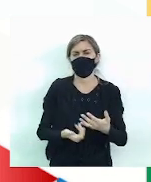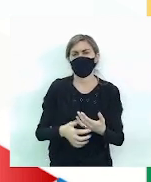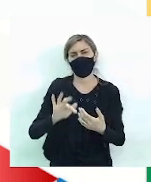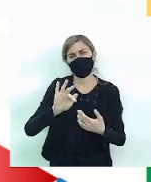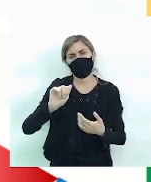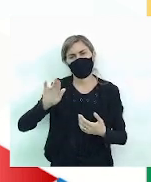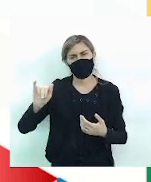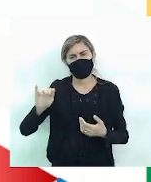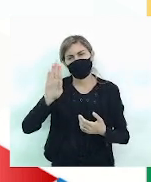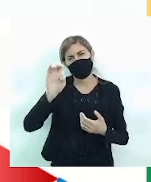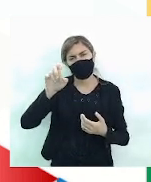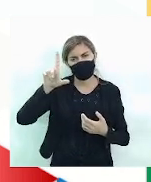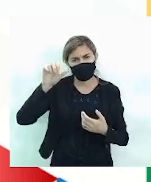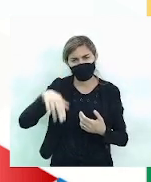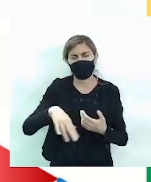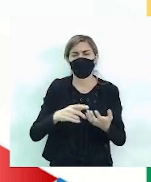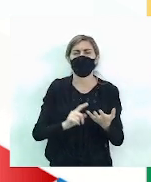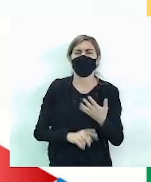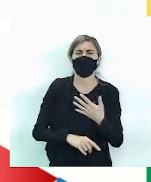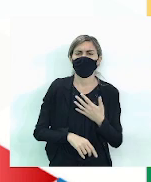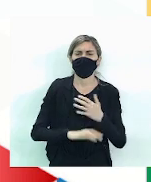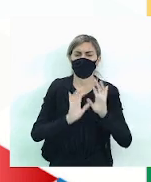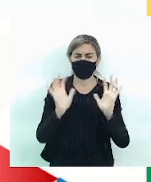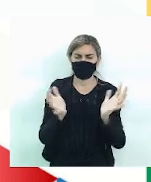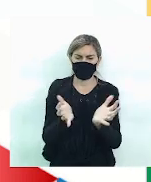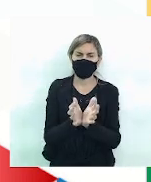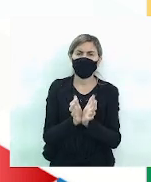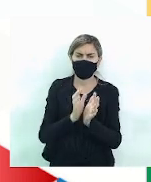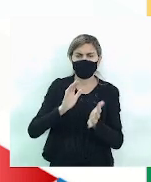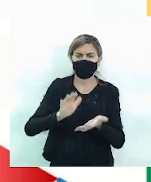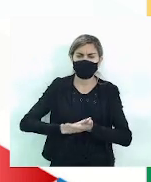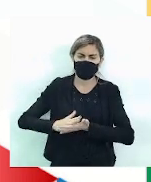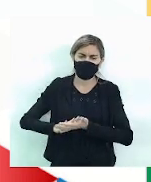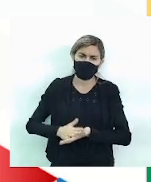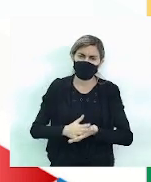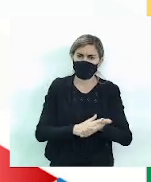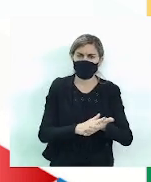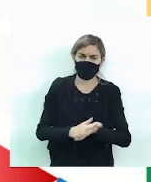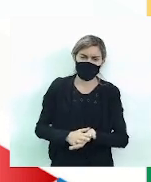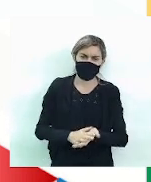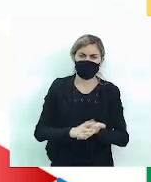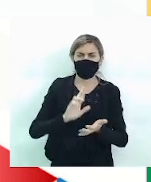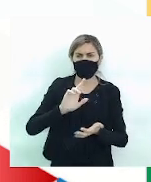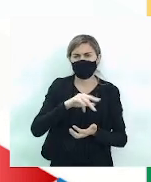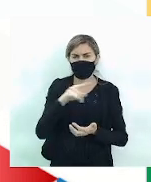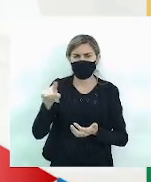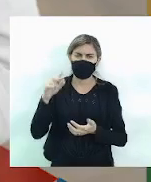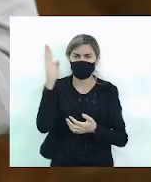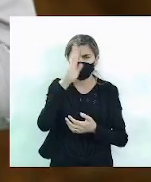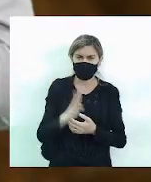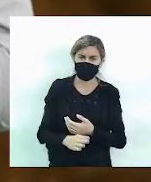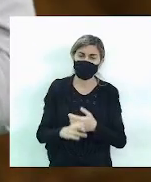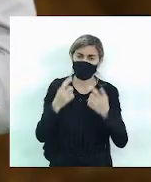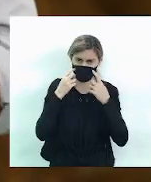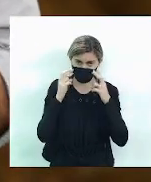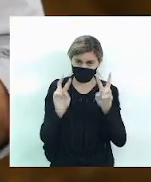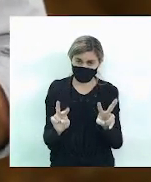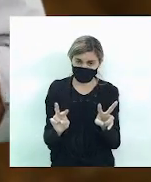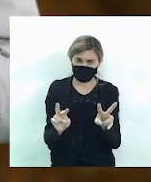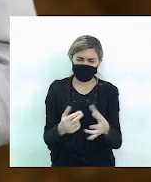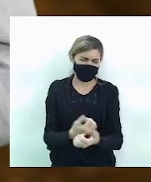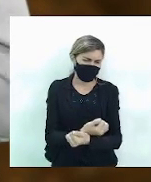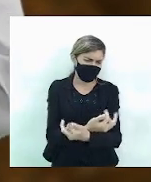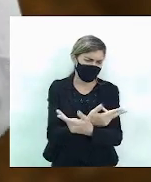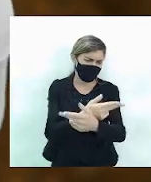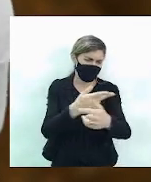Fafá de Belém e o grupo de pagode Razão Brasileira. Então, veja que nós estamos diante de uma